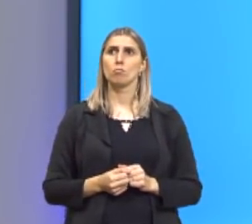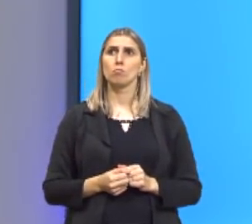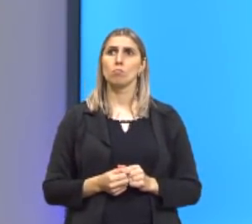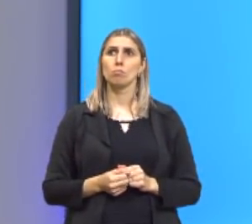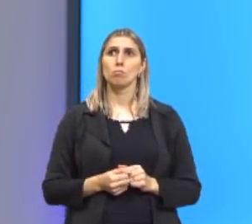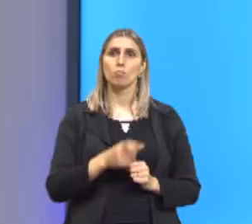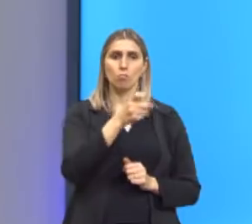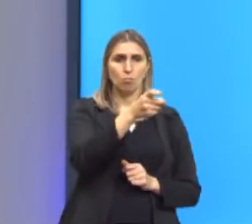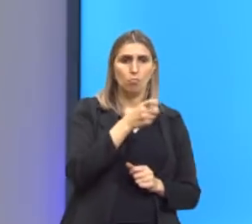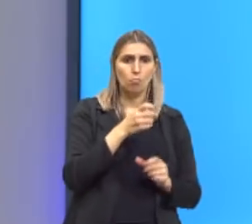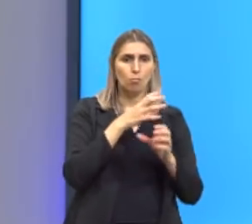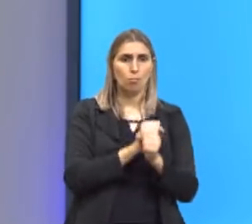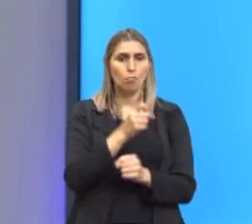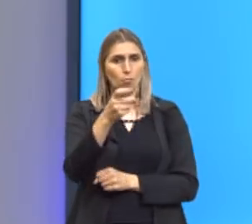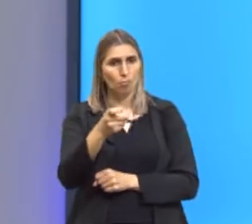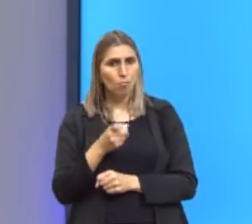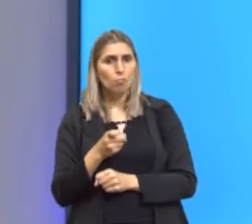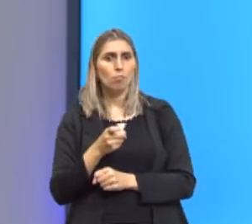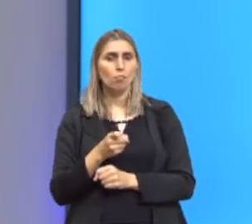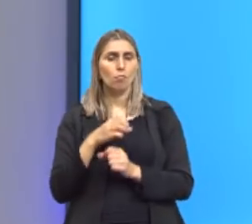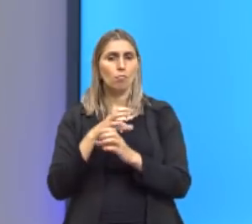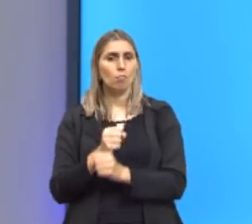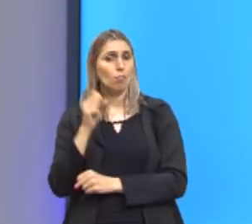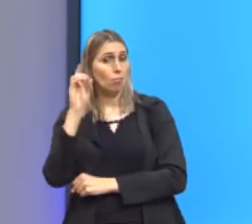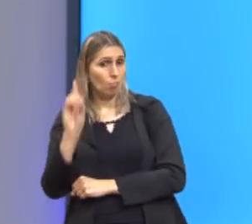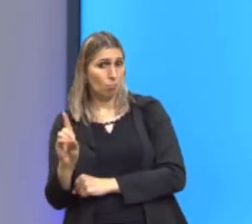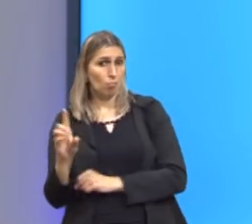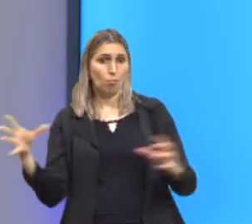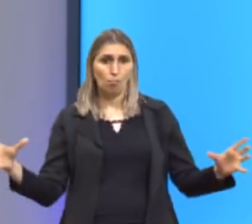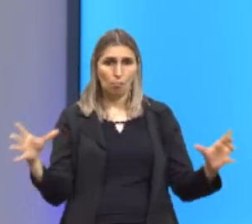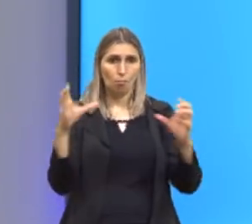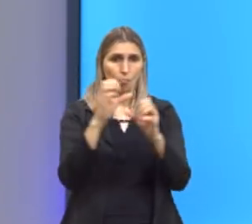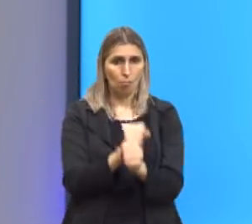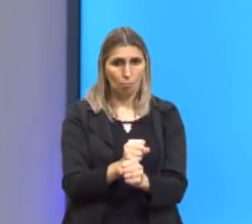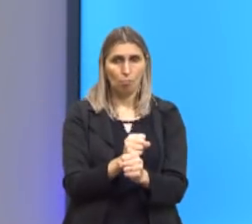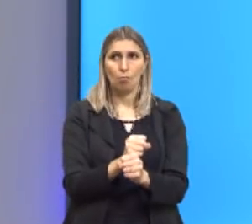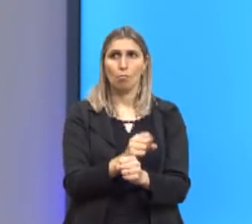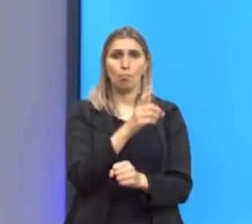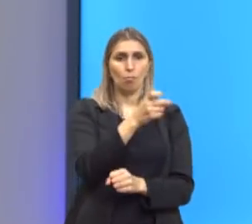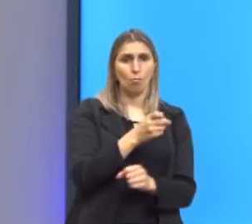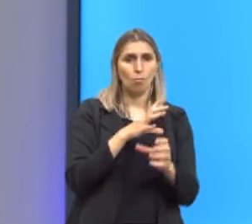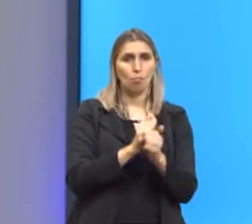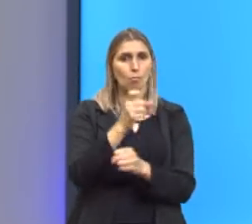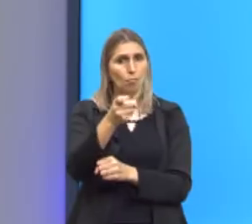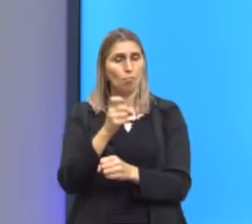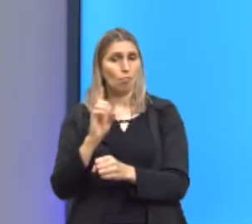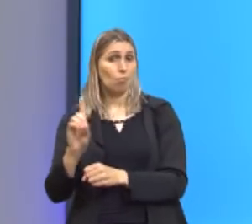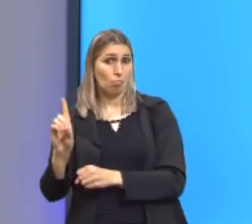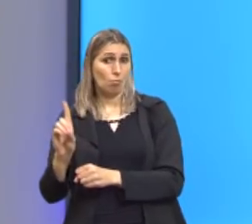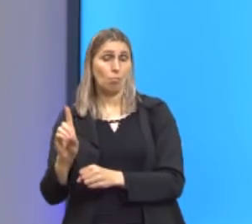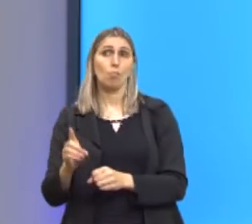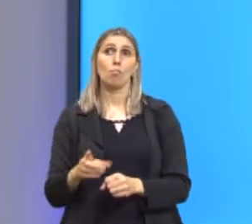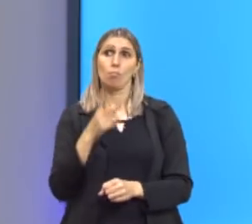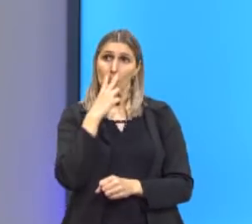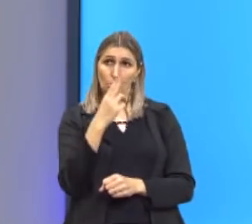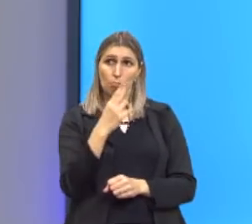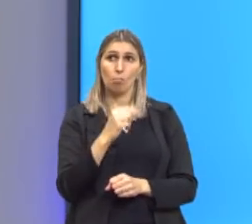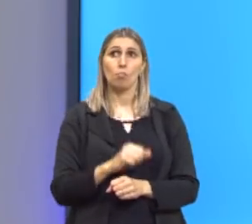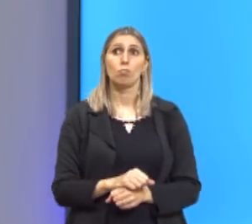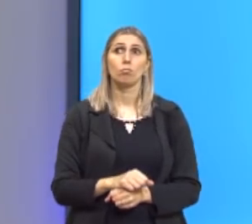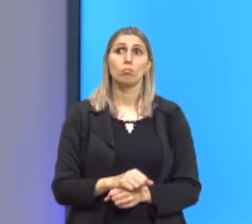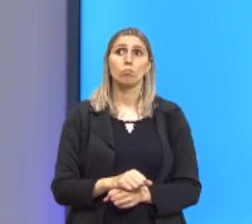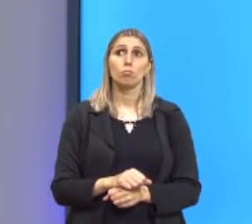seria x mais d. A soma de tudo seria x mais d. Vai ser igual